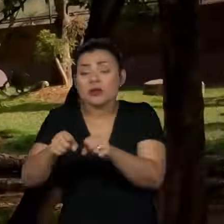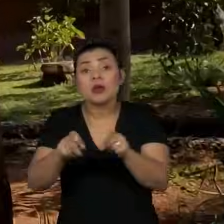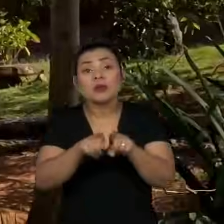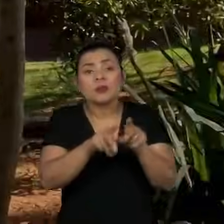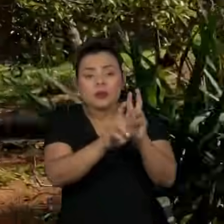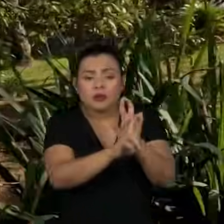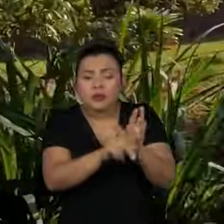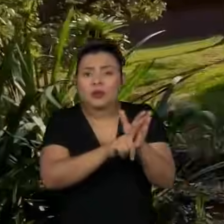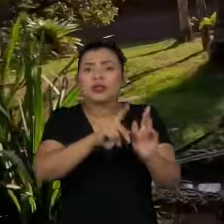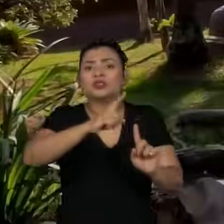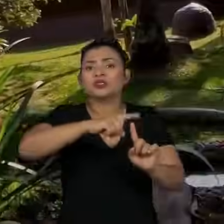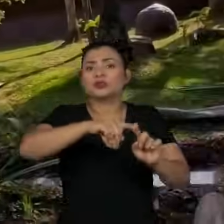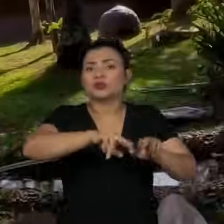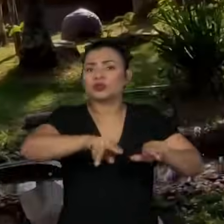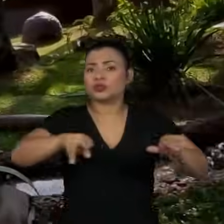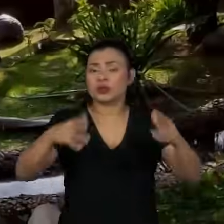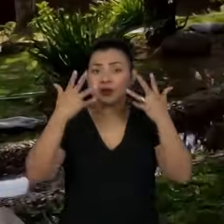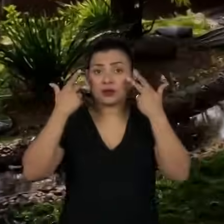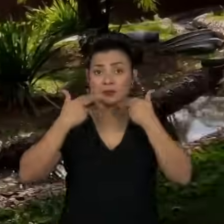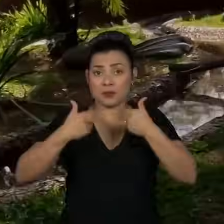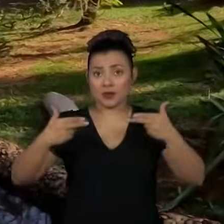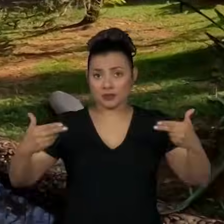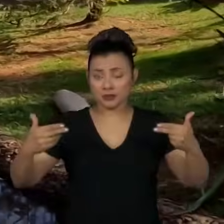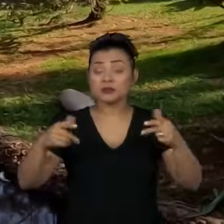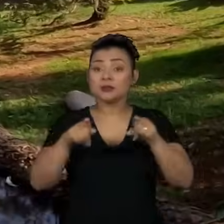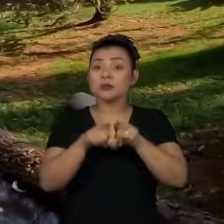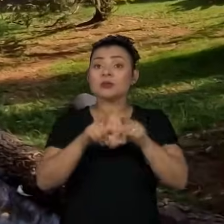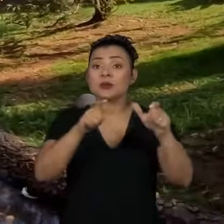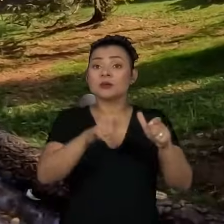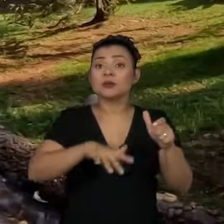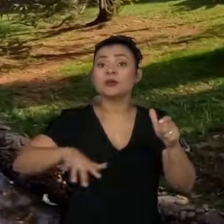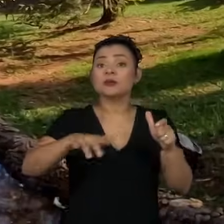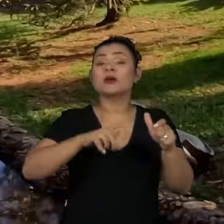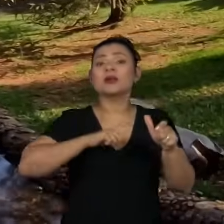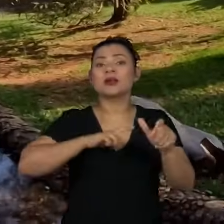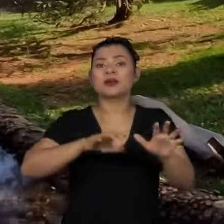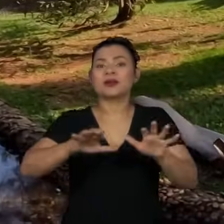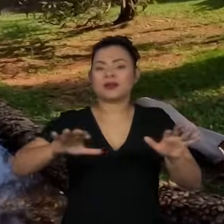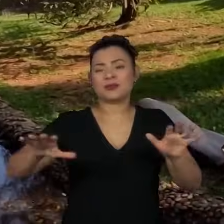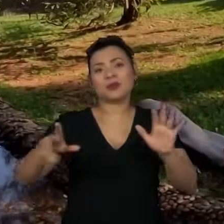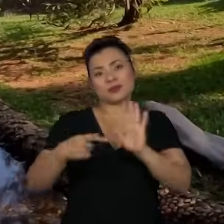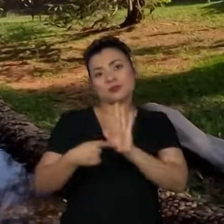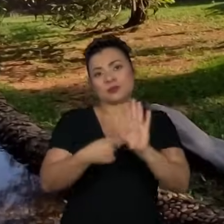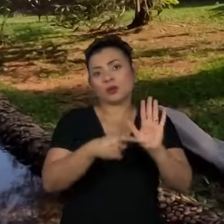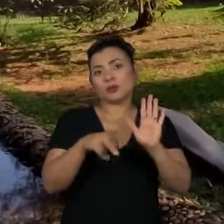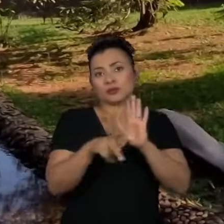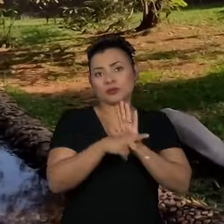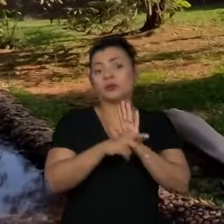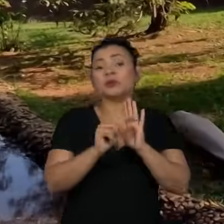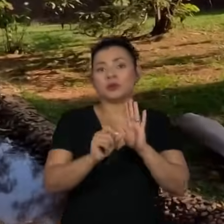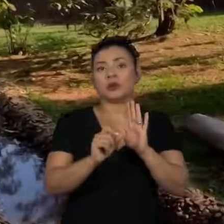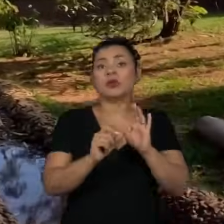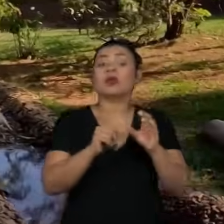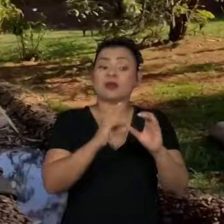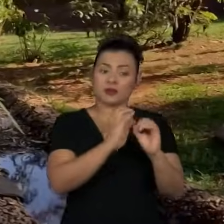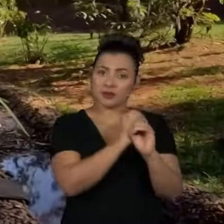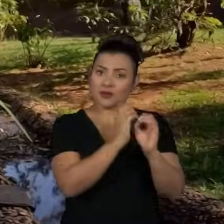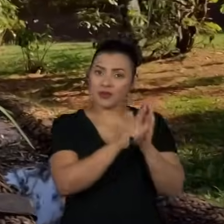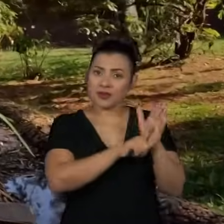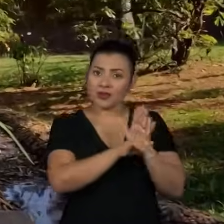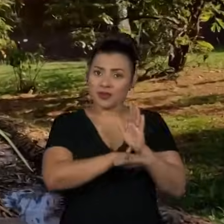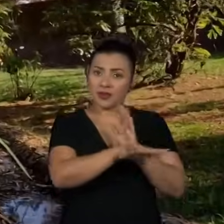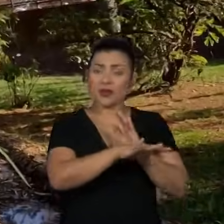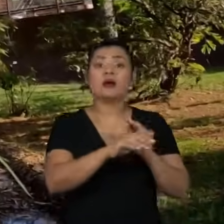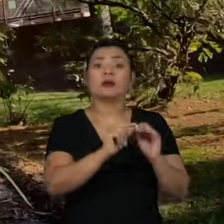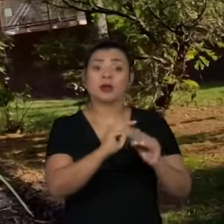O repitário e o serpentário é a área expositiva do Laboratório de Ecologia e Evolução. Ou seja, é onde que as pessoas